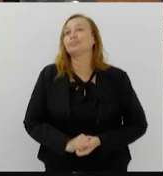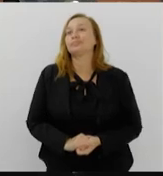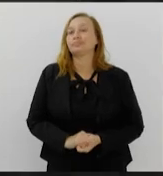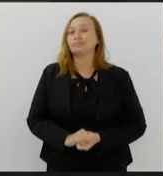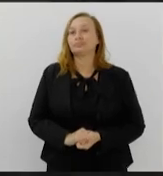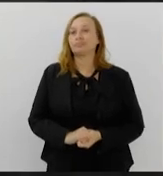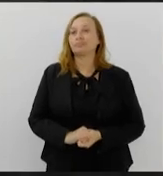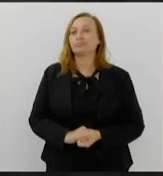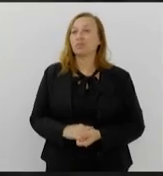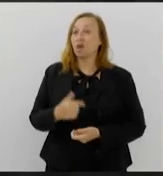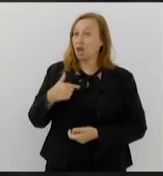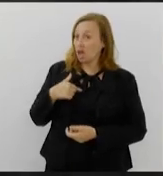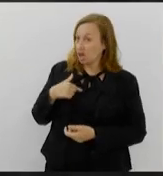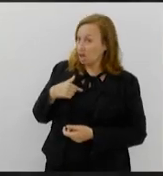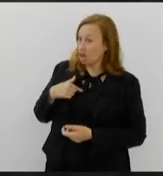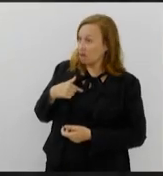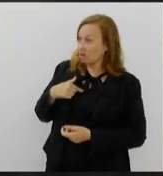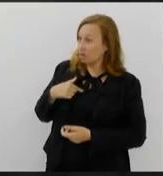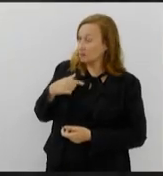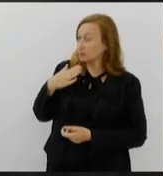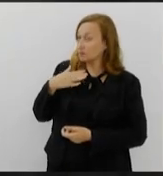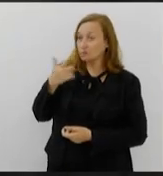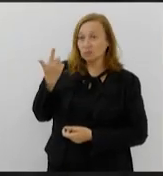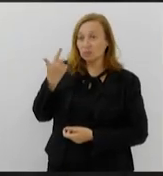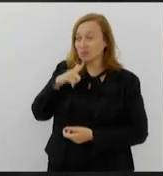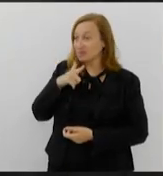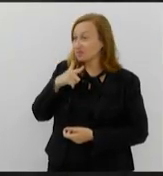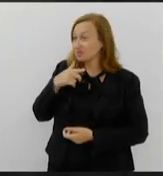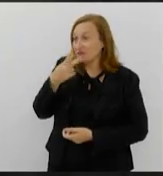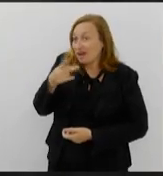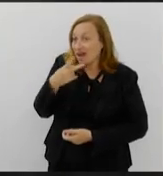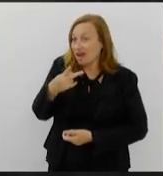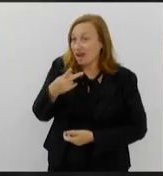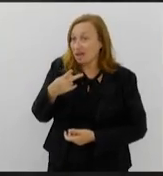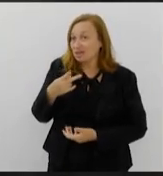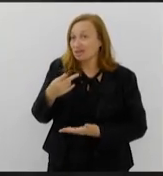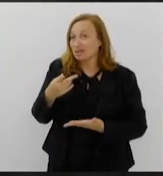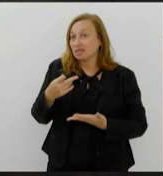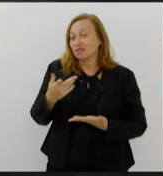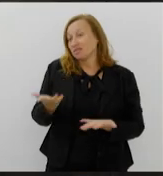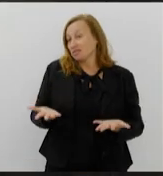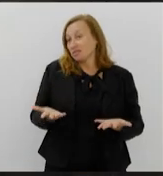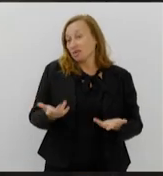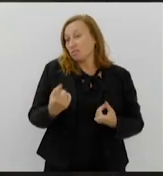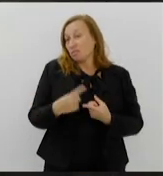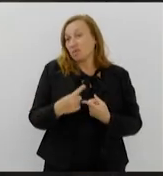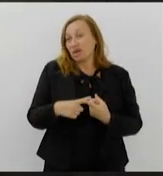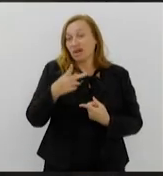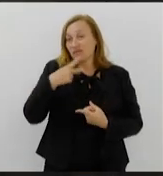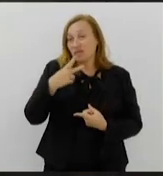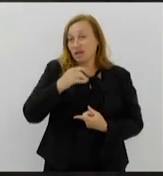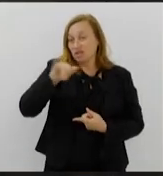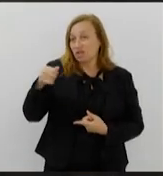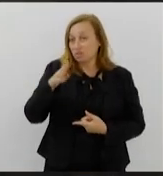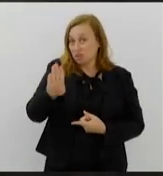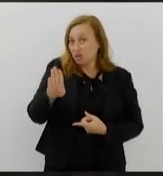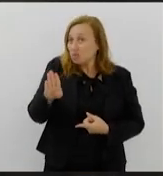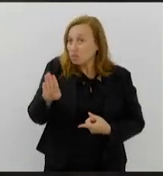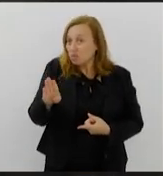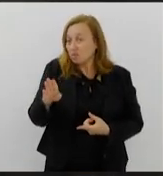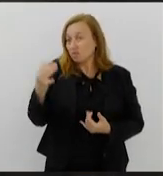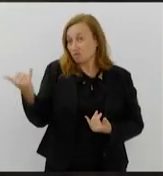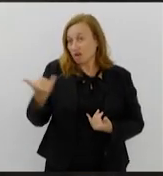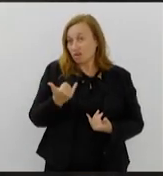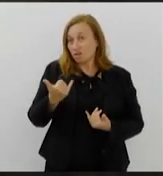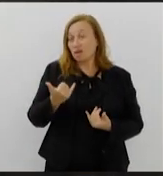Eu confesso que eu fiquei até um pouco sem palavra, porque eu não esperava posicionamento do deputado Jair Bittencourt, mas já que está em público, primeiro